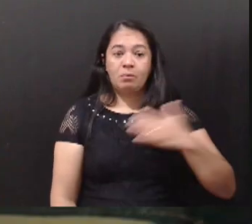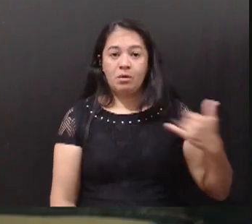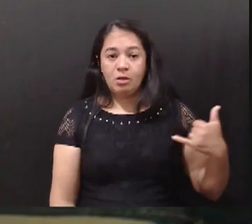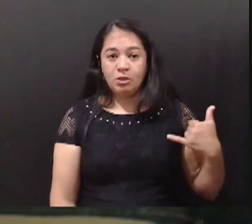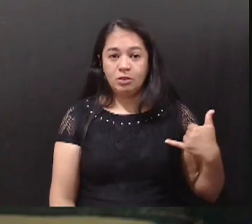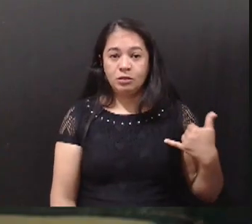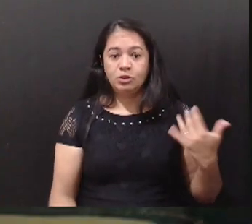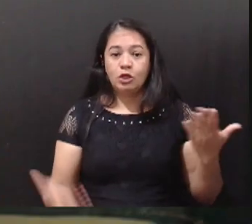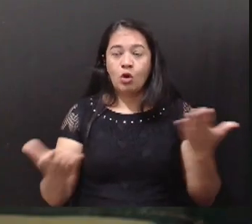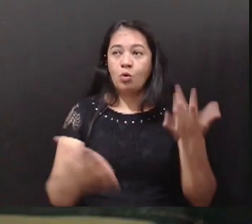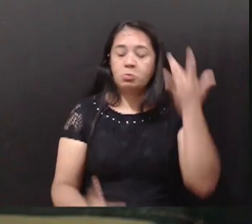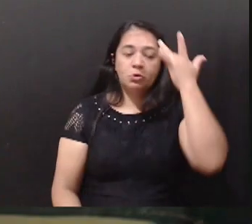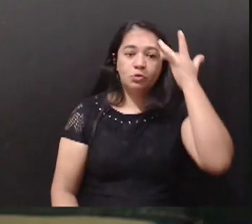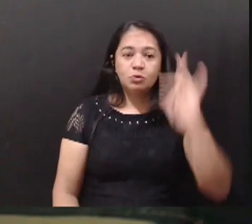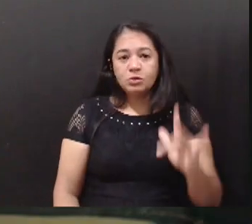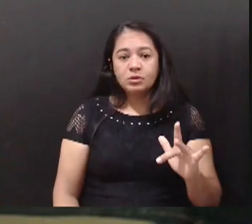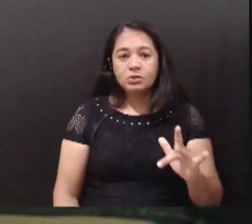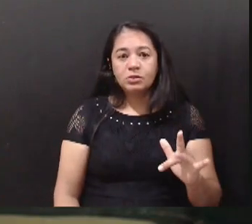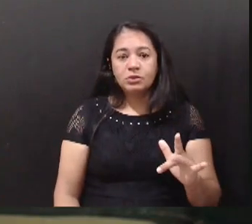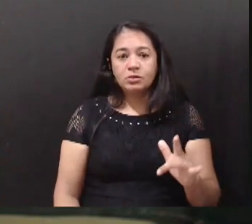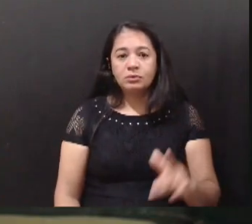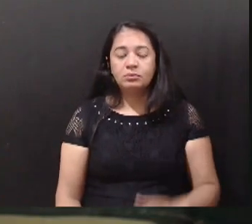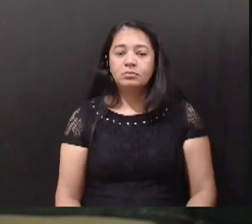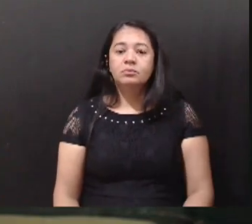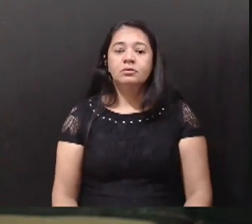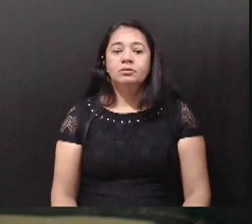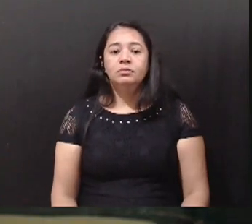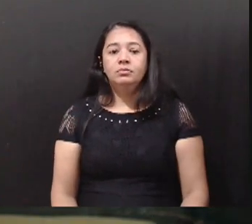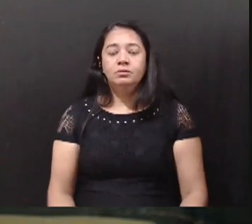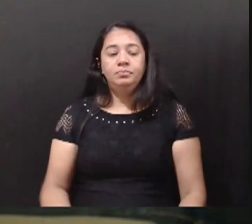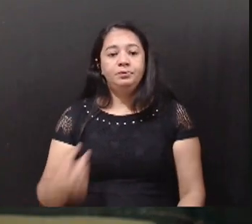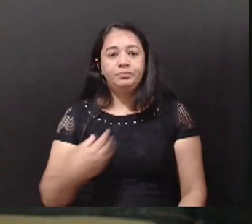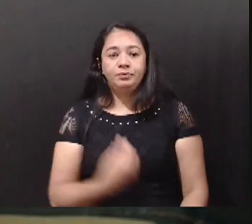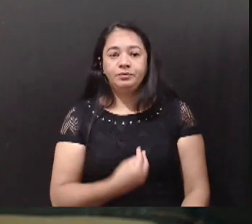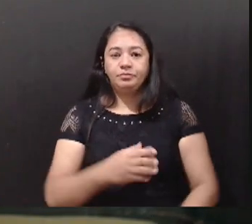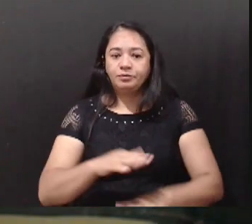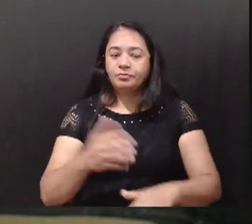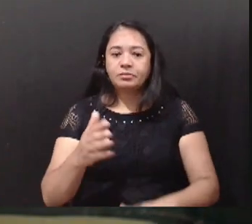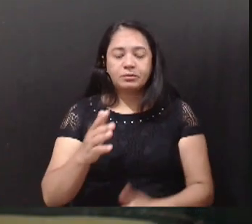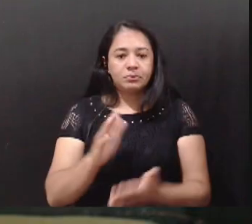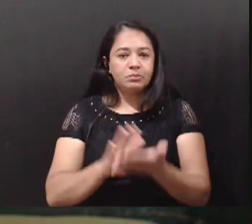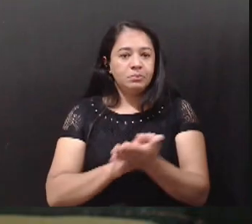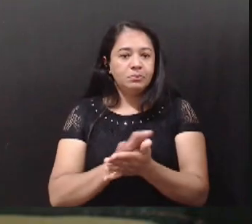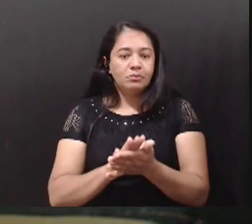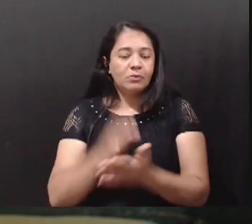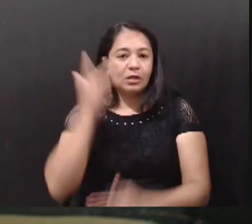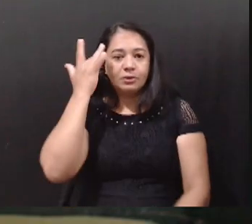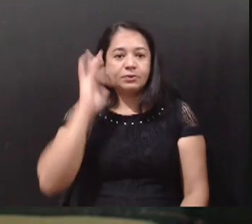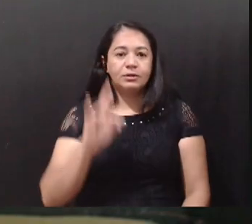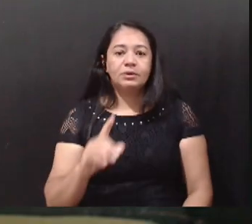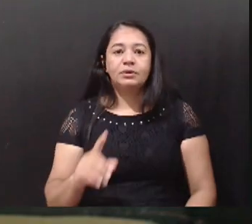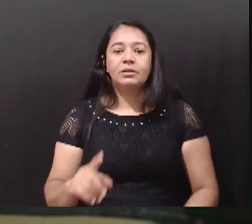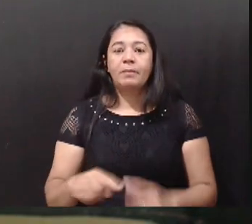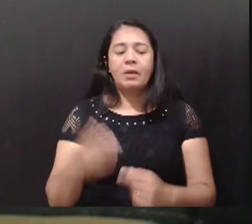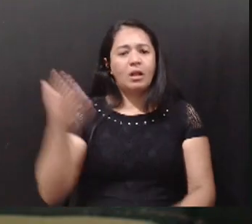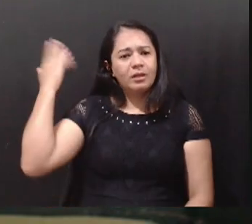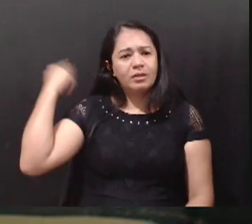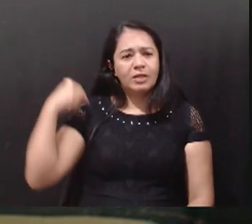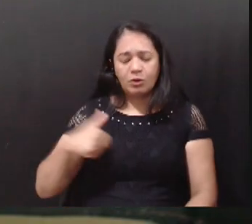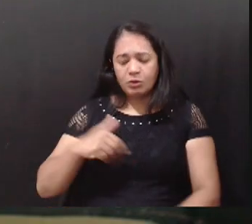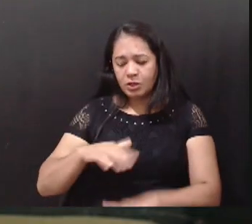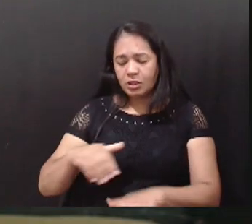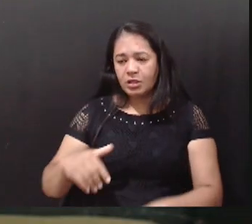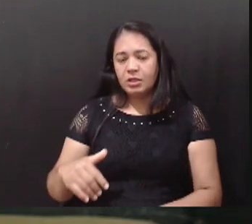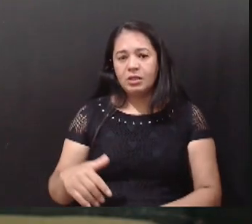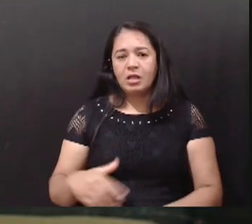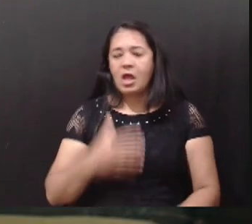que tá, porque eu não convivo mais com crianças, então eu não sei, mas na minha época de criança eu ouvia muito isso, né? Homem não